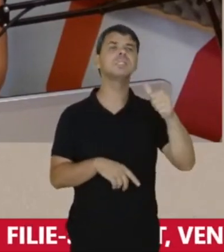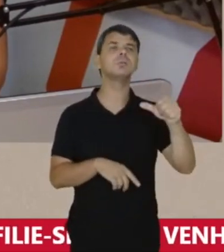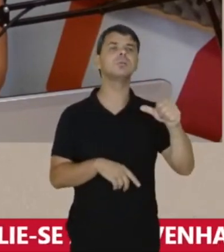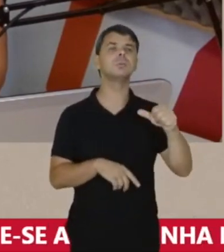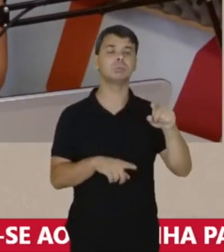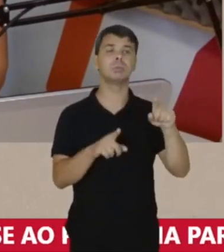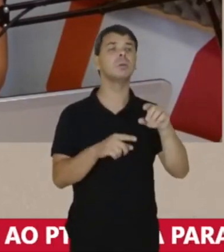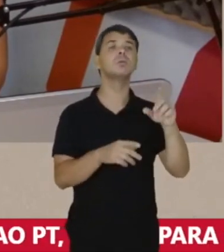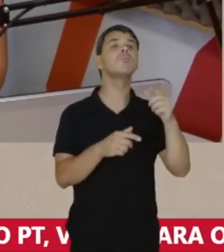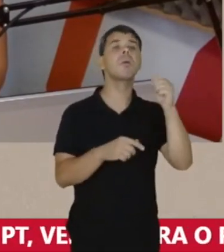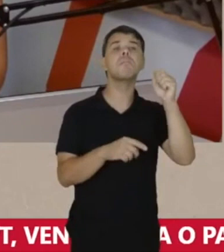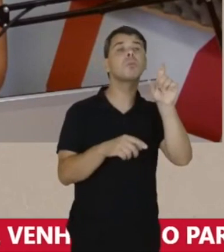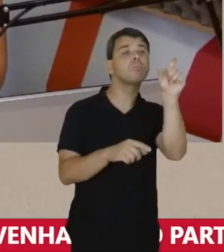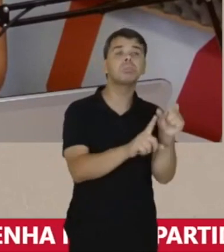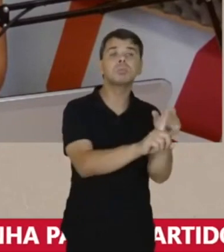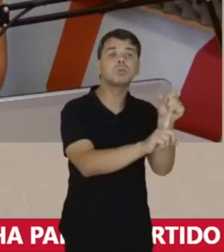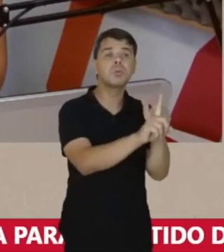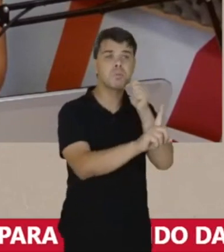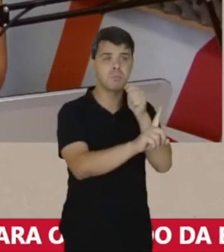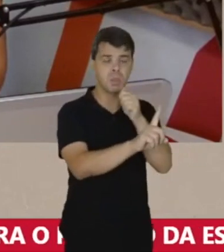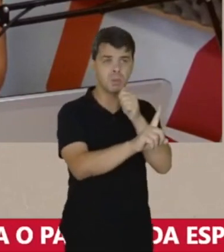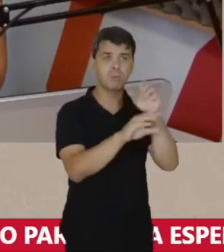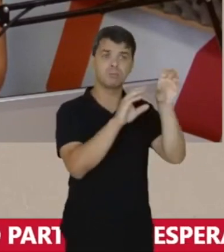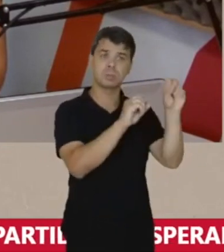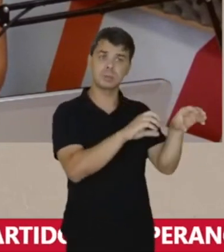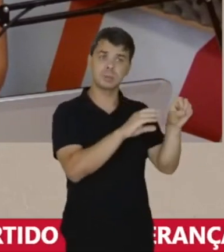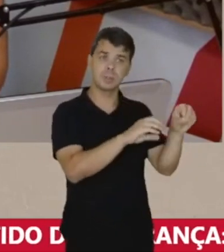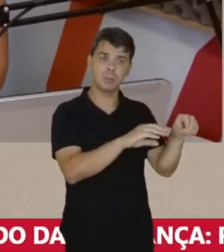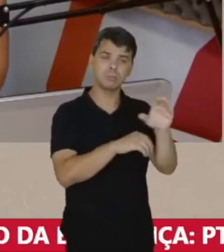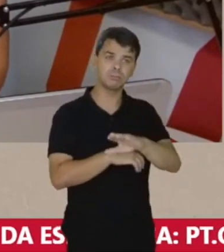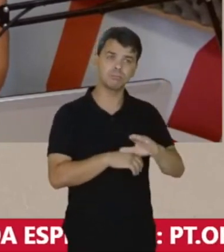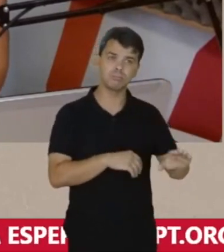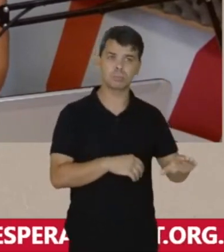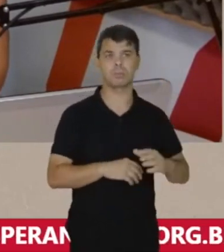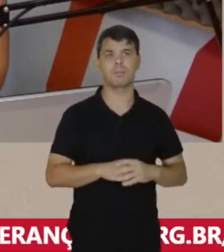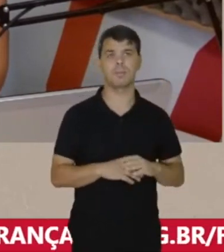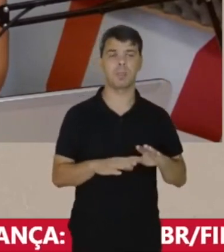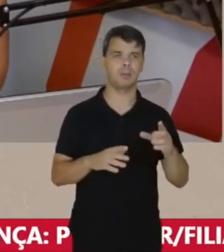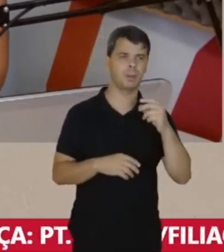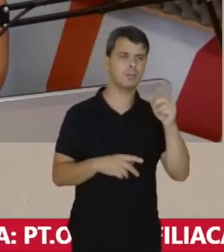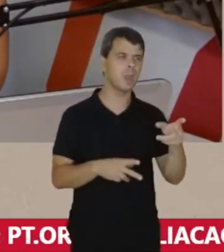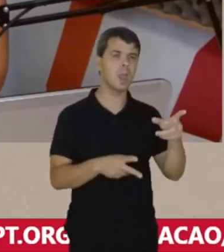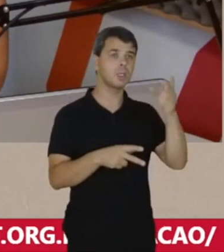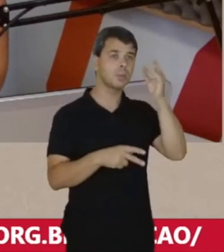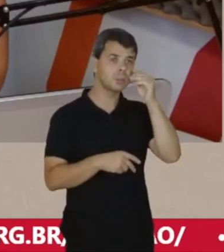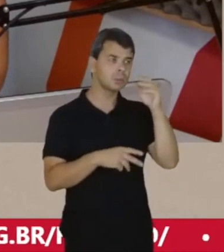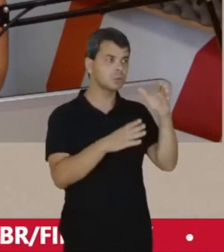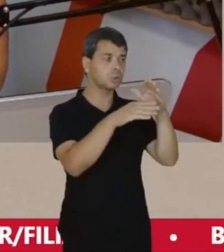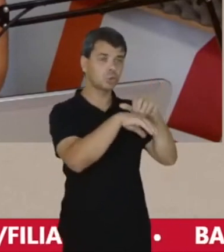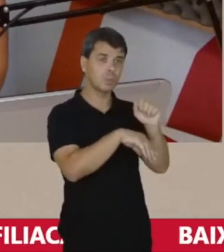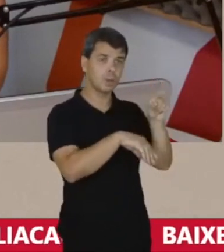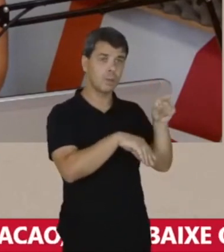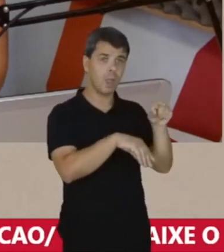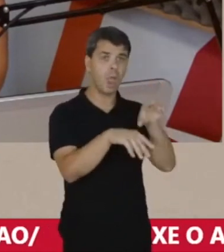somos mulheres, né? Somos nós Sim. que educamos essa pátria. E sempre me chamou muita atenção, às vezes eu ia à formatura dos meus